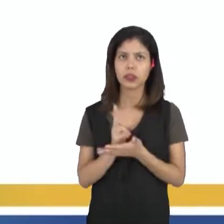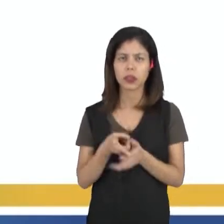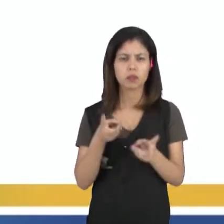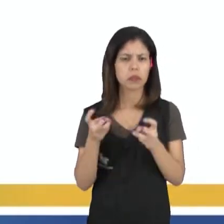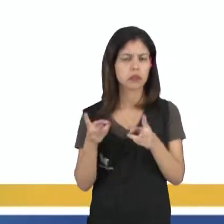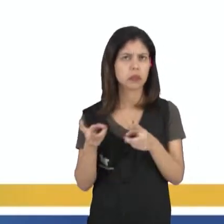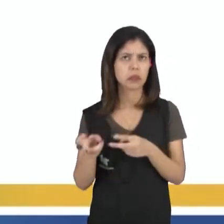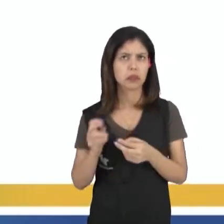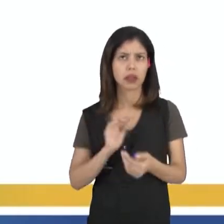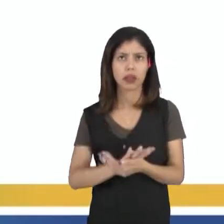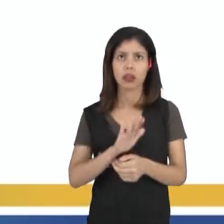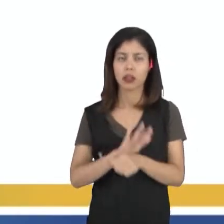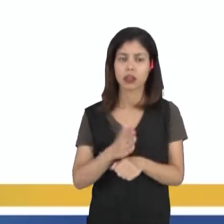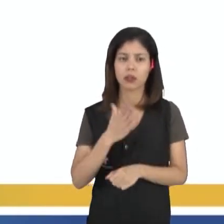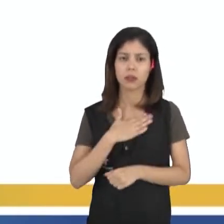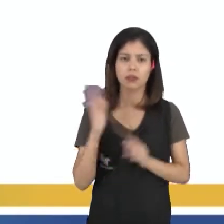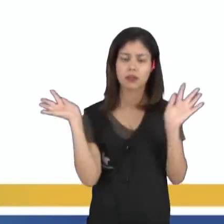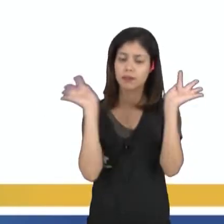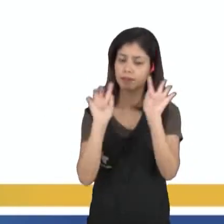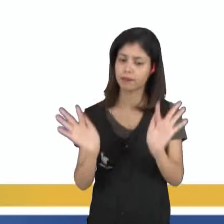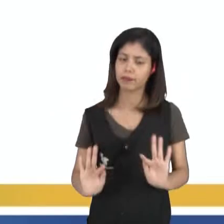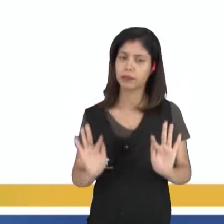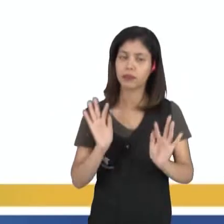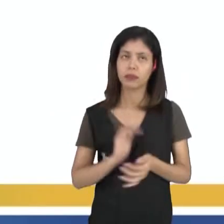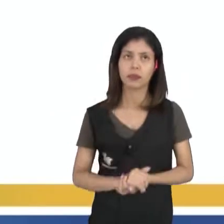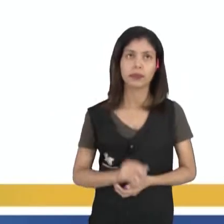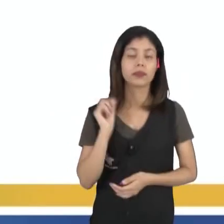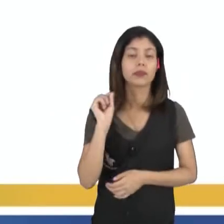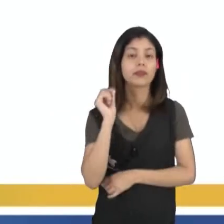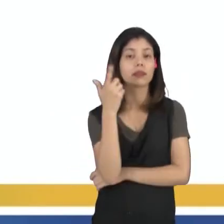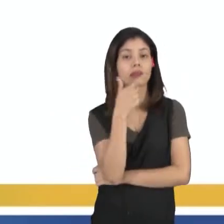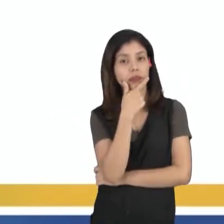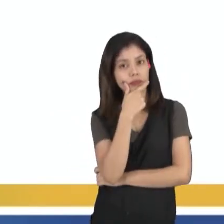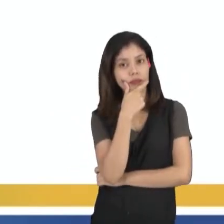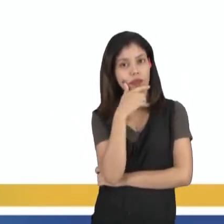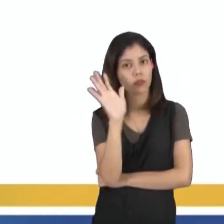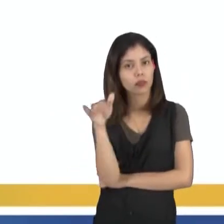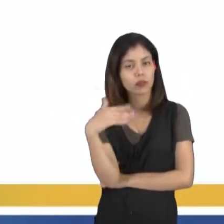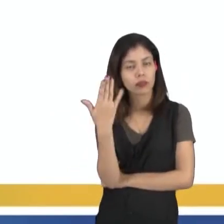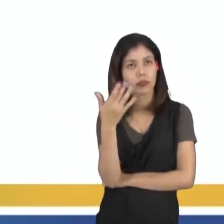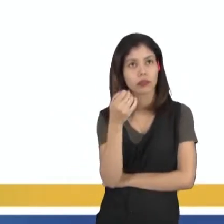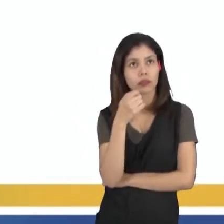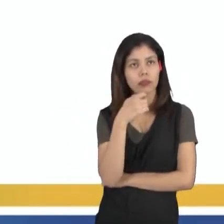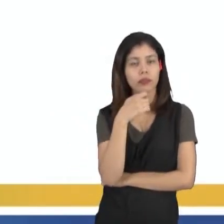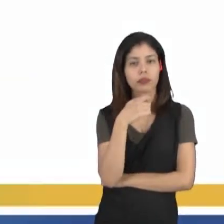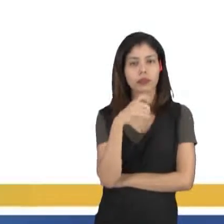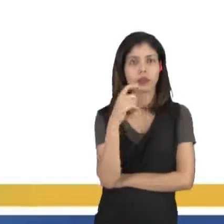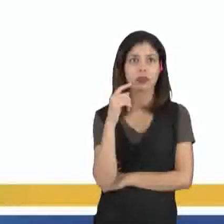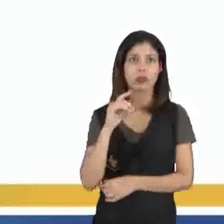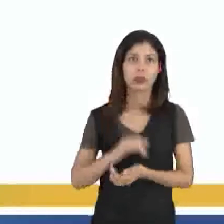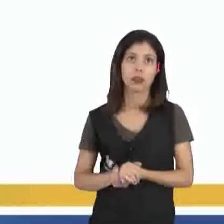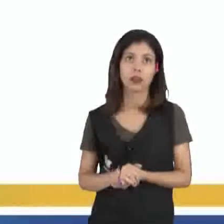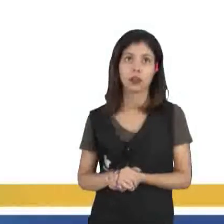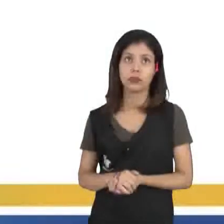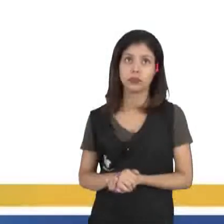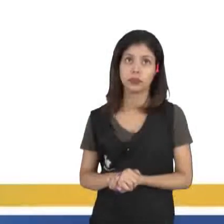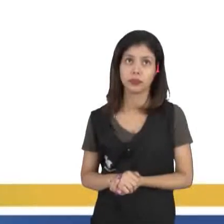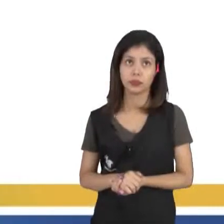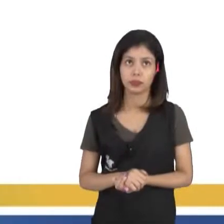perceber, contribuía para a minha felicidade. E aí? Essa é uma oração que?